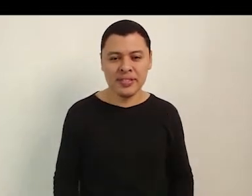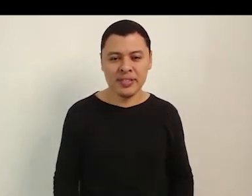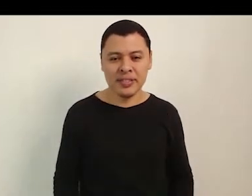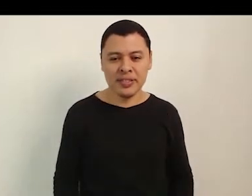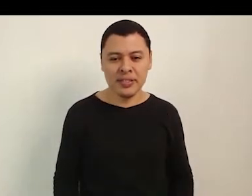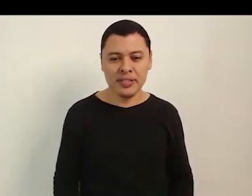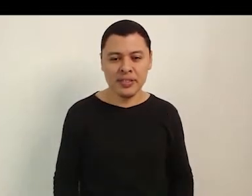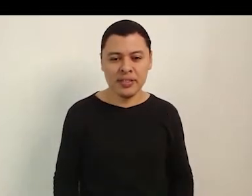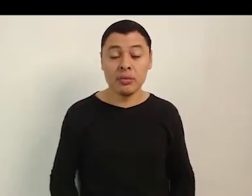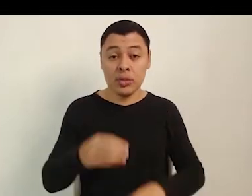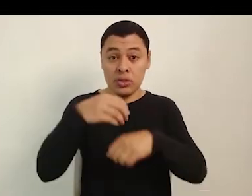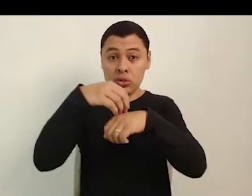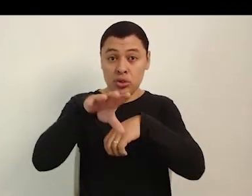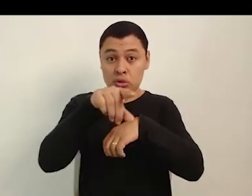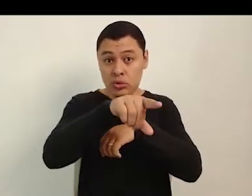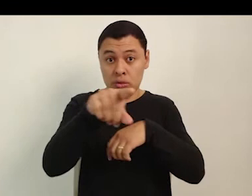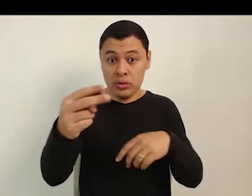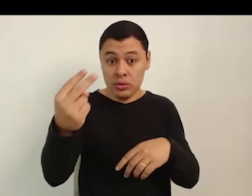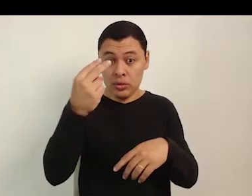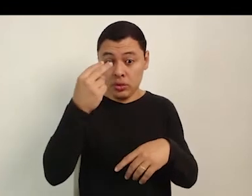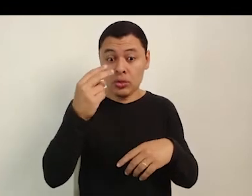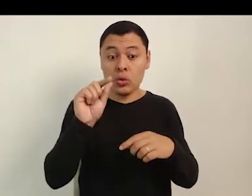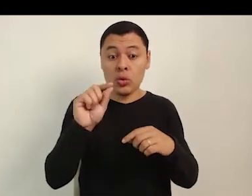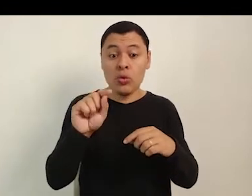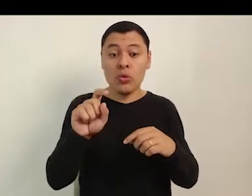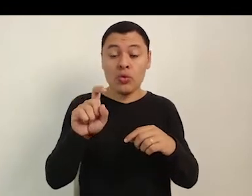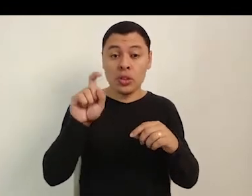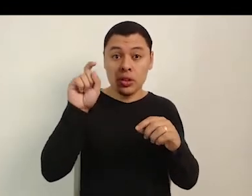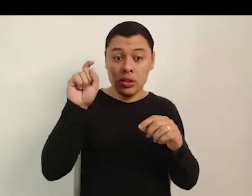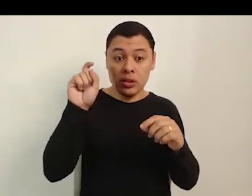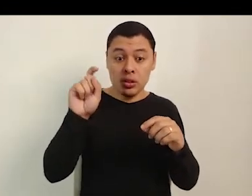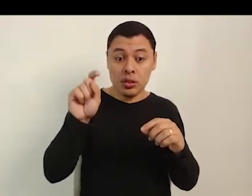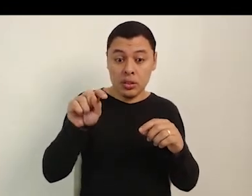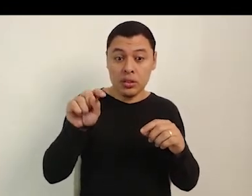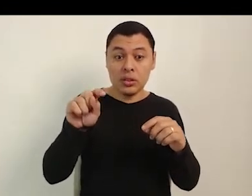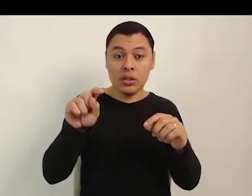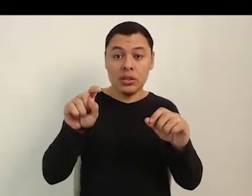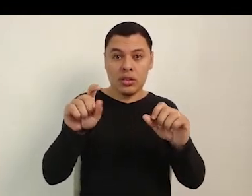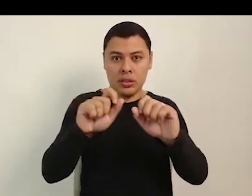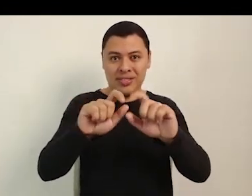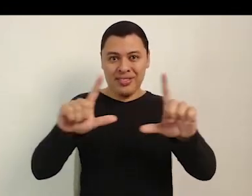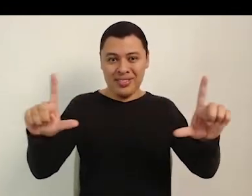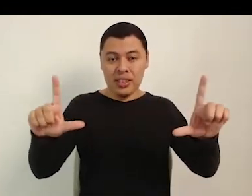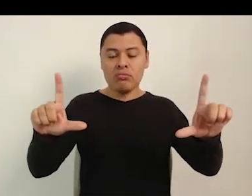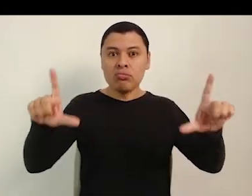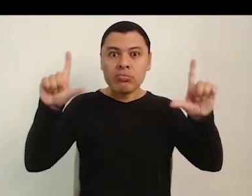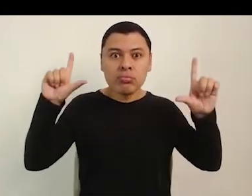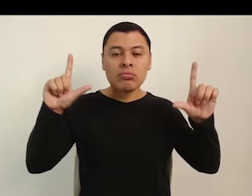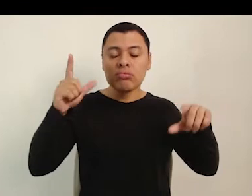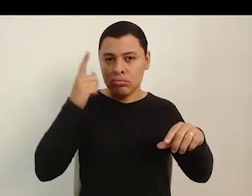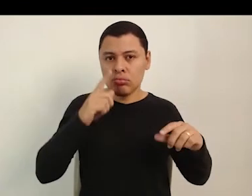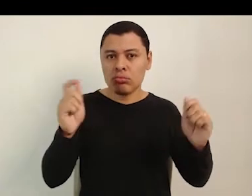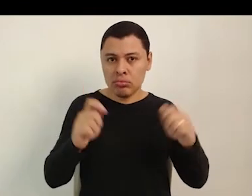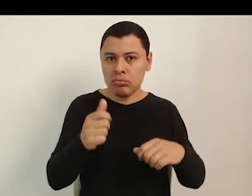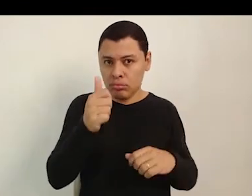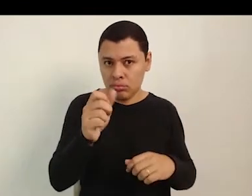Mas assim, uma dica para quem está assistindo aqui, é só clicar, dar um duplo clique aqui em cima da apresentação, que dá para aumentar o tamanho